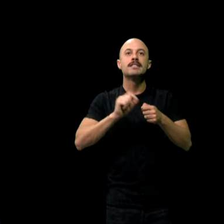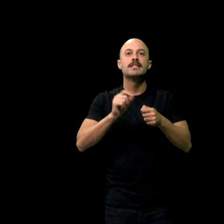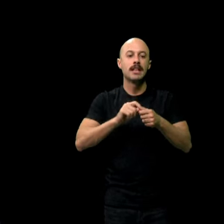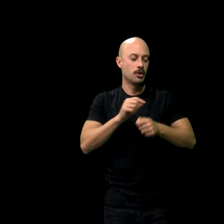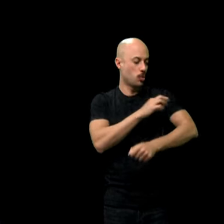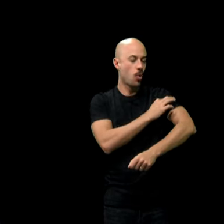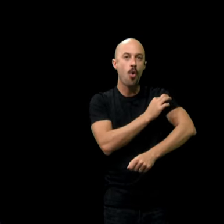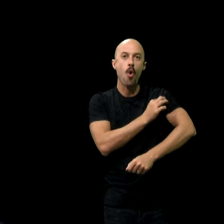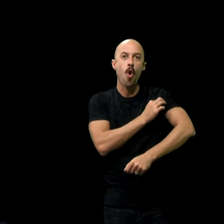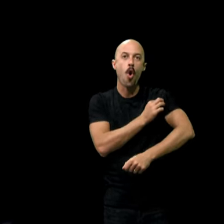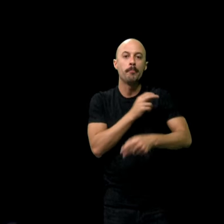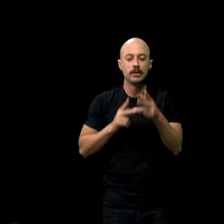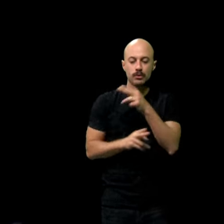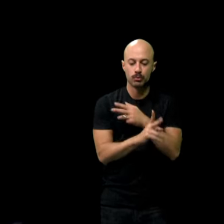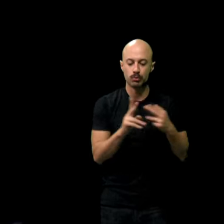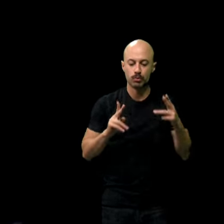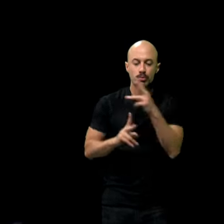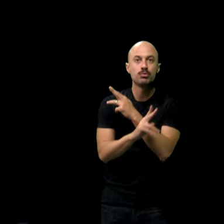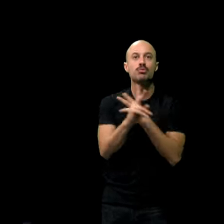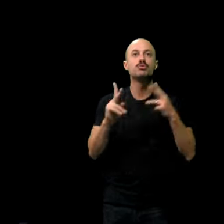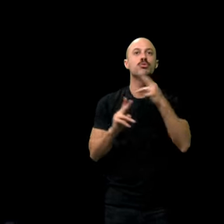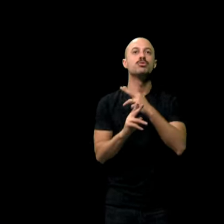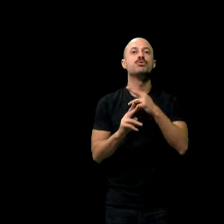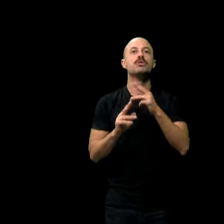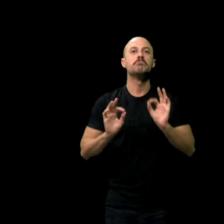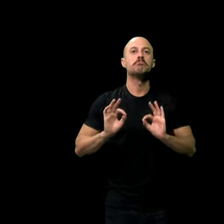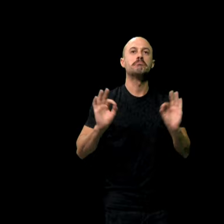Fale, sofra diabo.